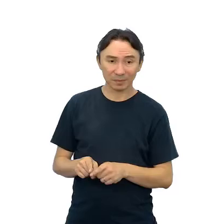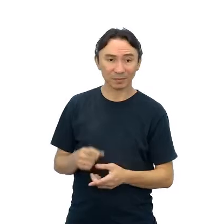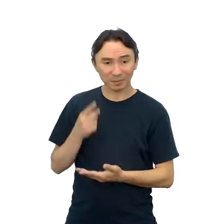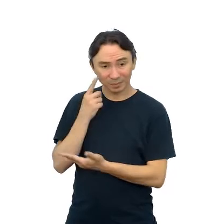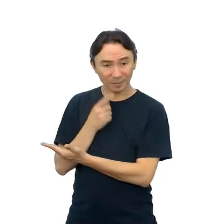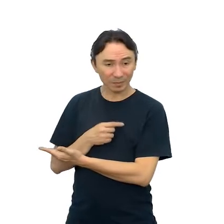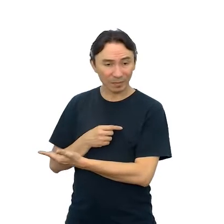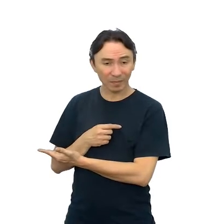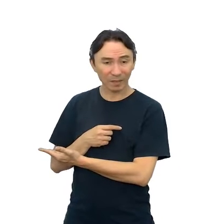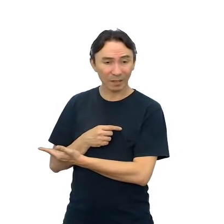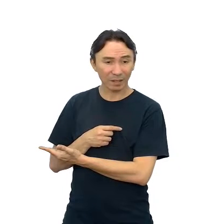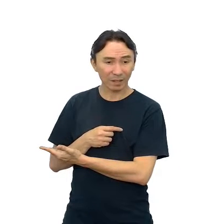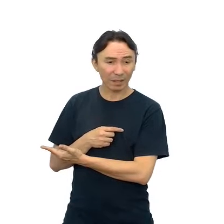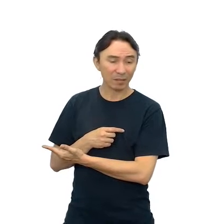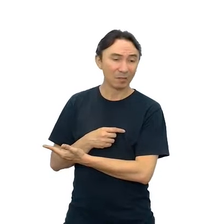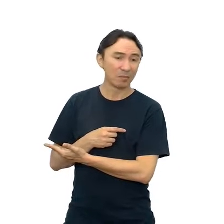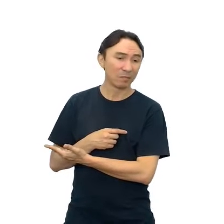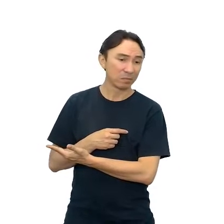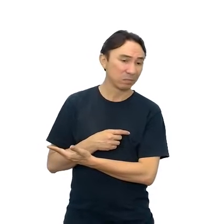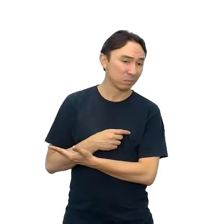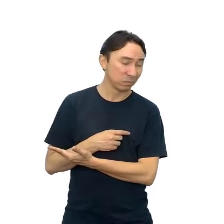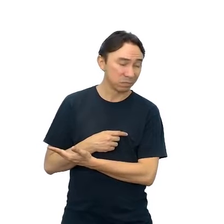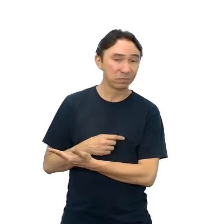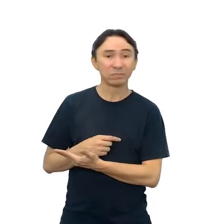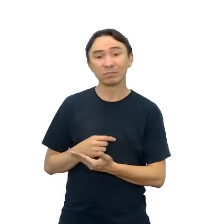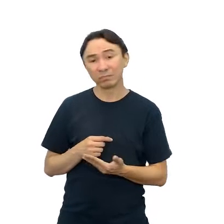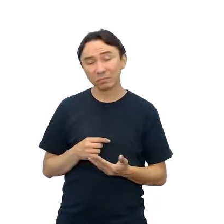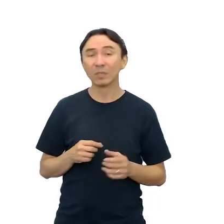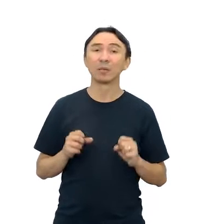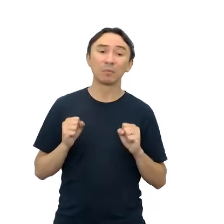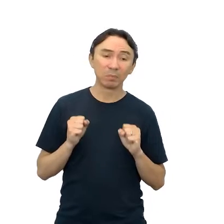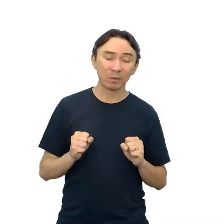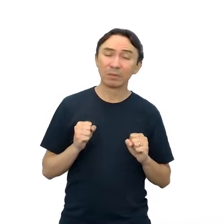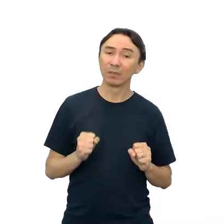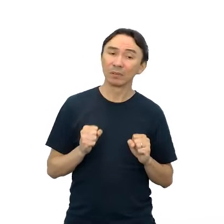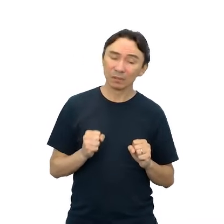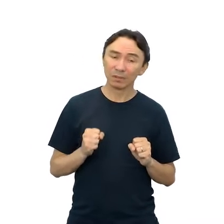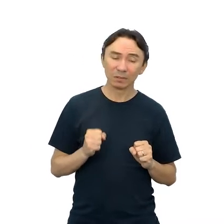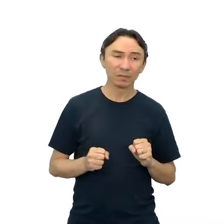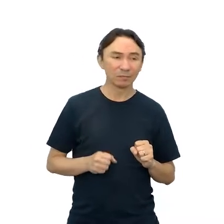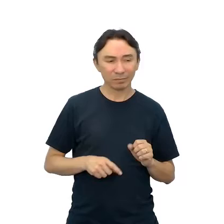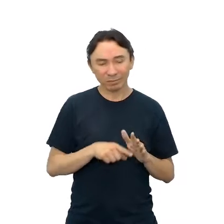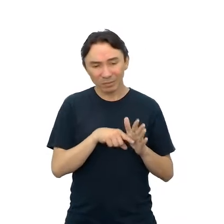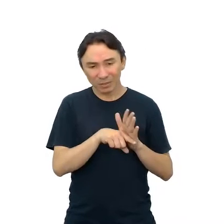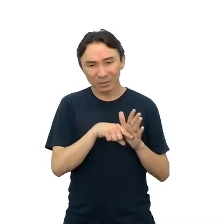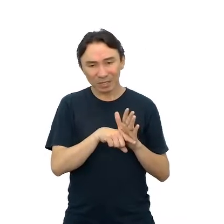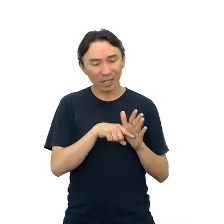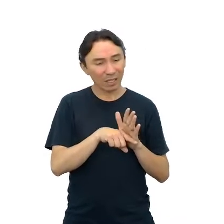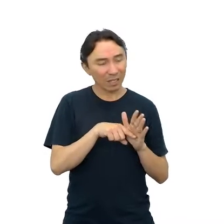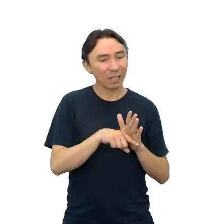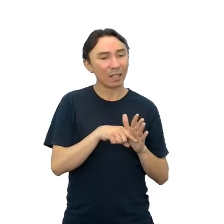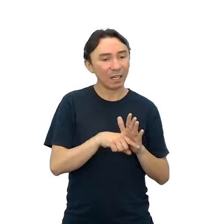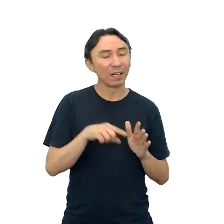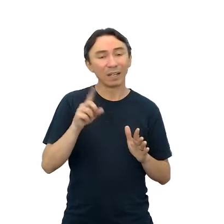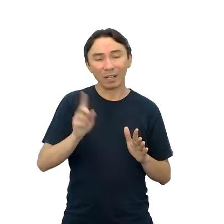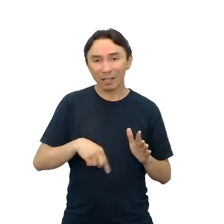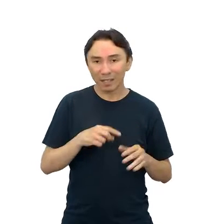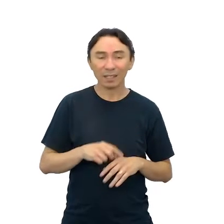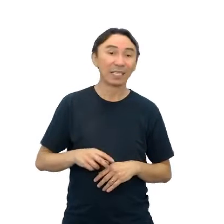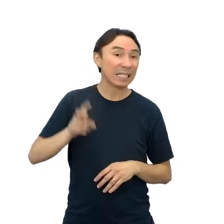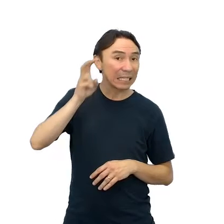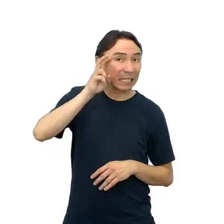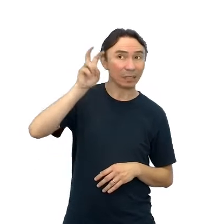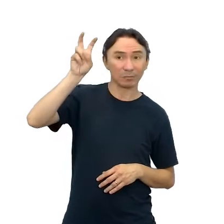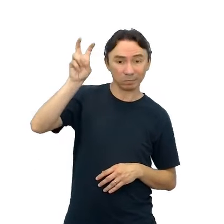vocês podem procurar lá as nossas formações que são realizadas de quinta-feira, então